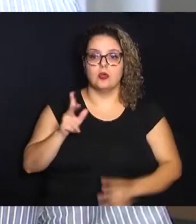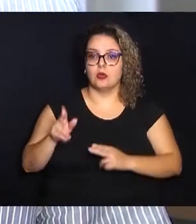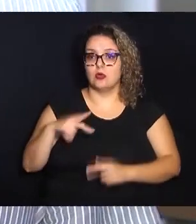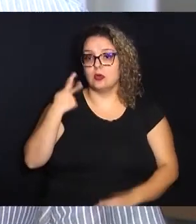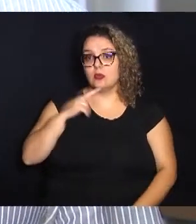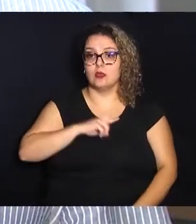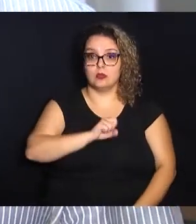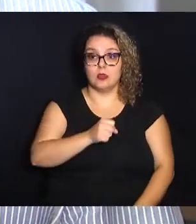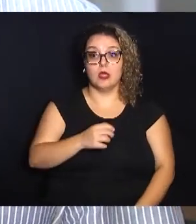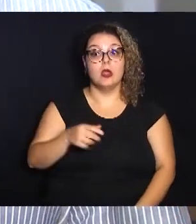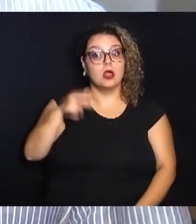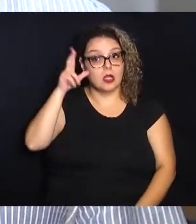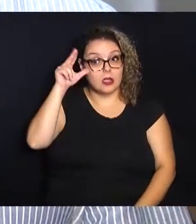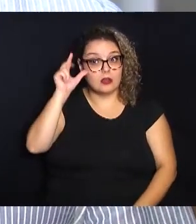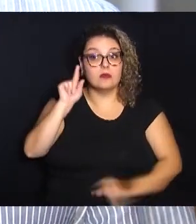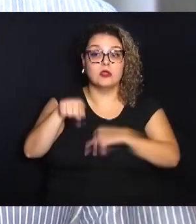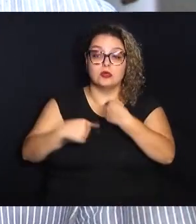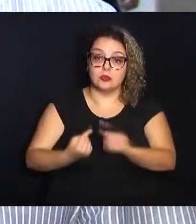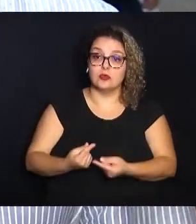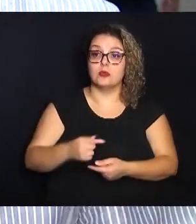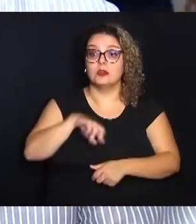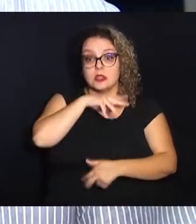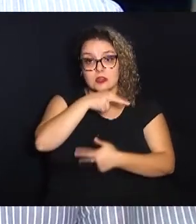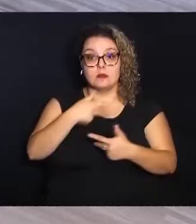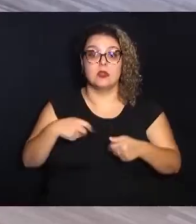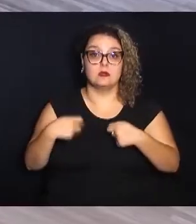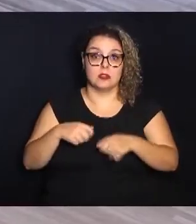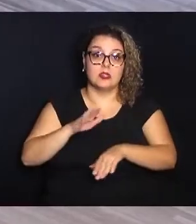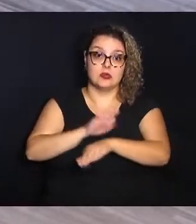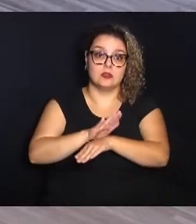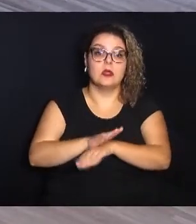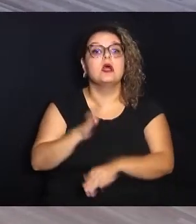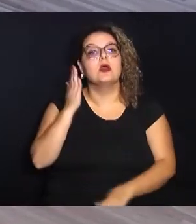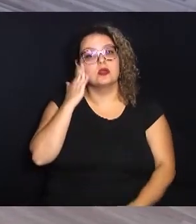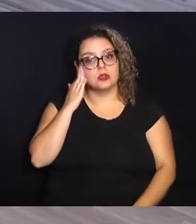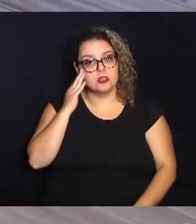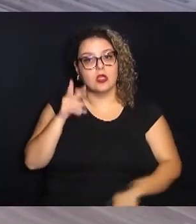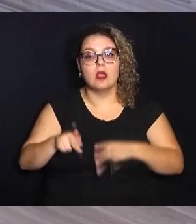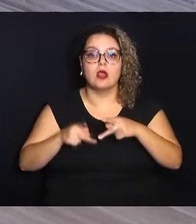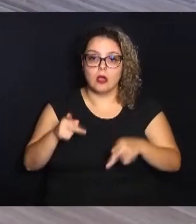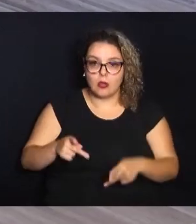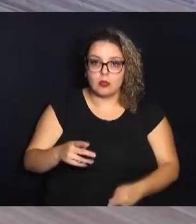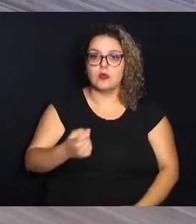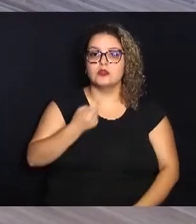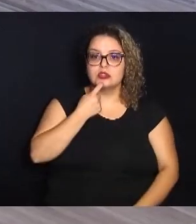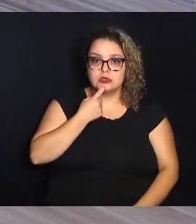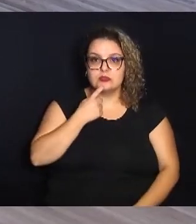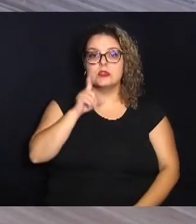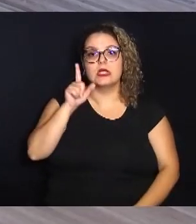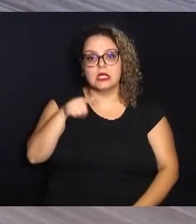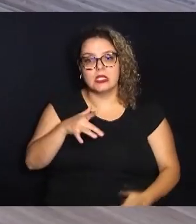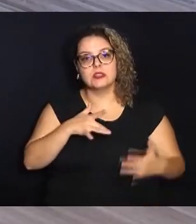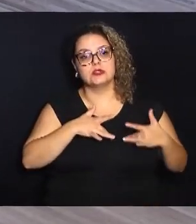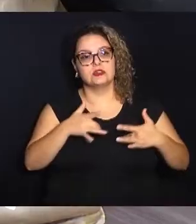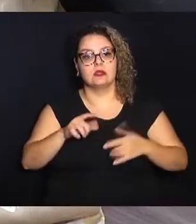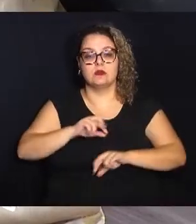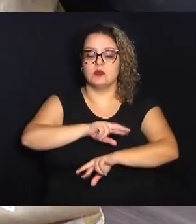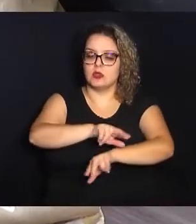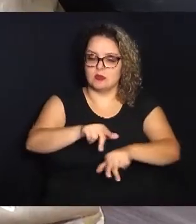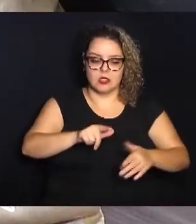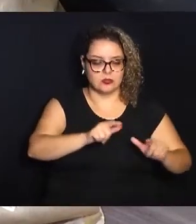rossin cavalo e outros animais que precisam da sua ajuda eu sei que o povo campineiro é muito solidário Temos vários pontos de